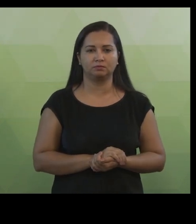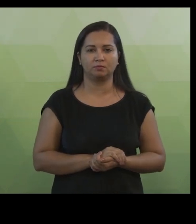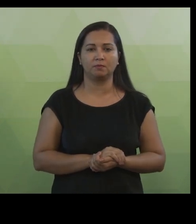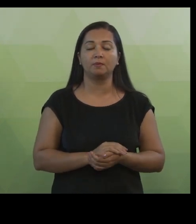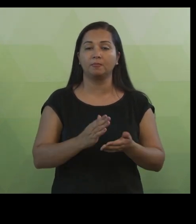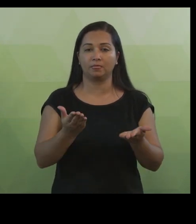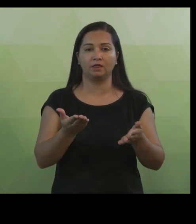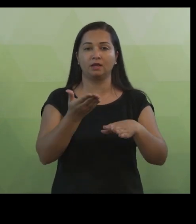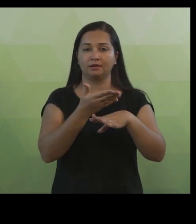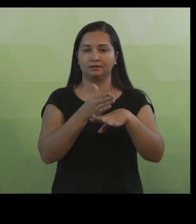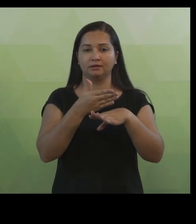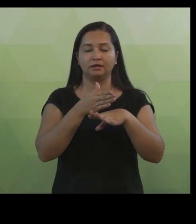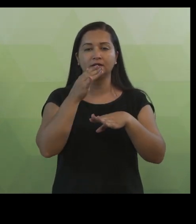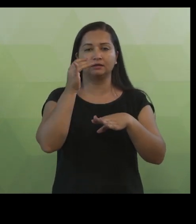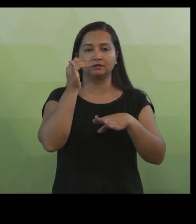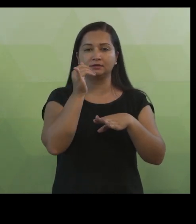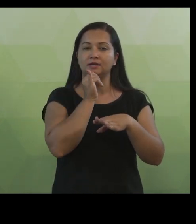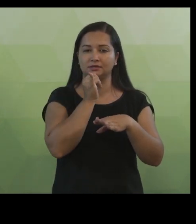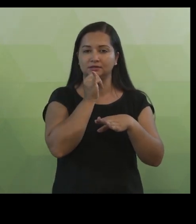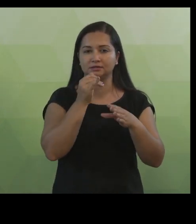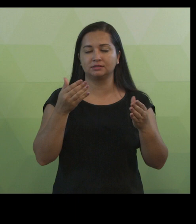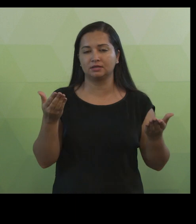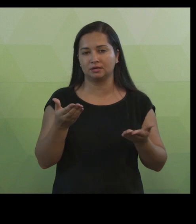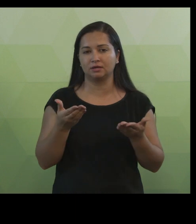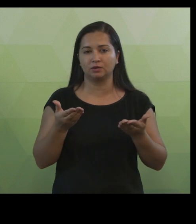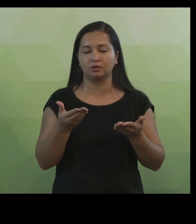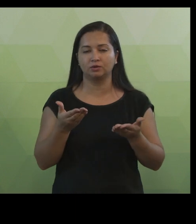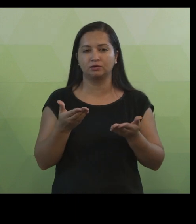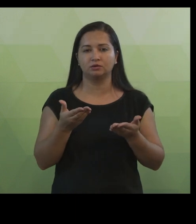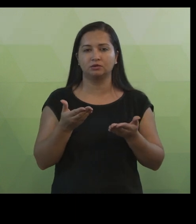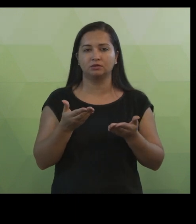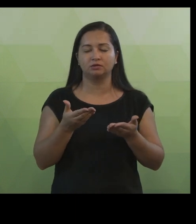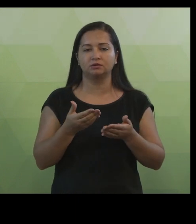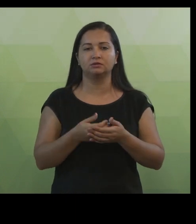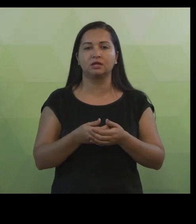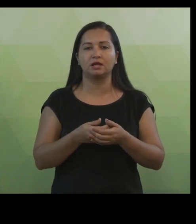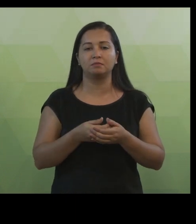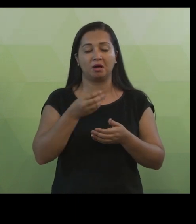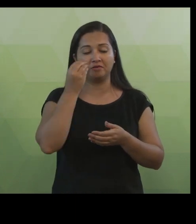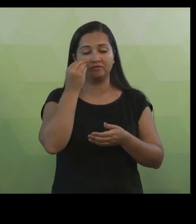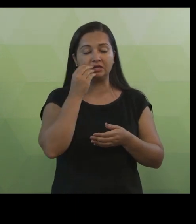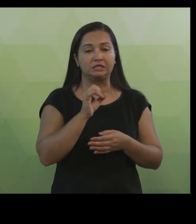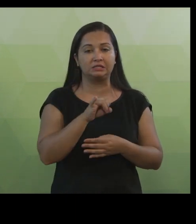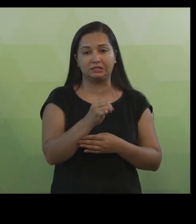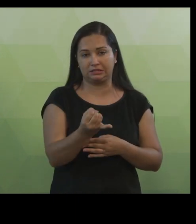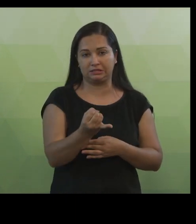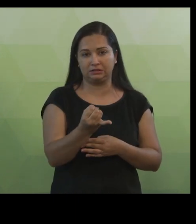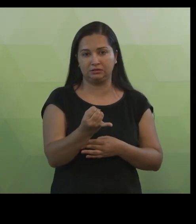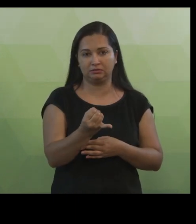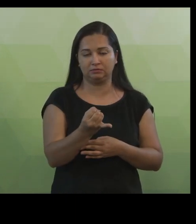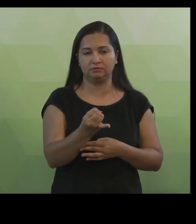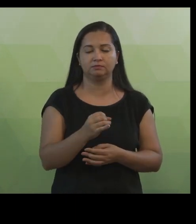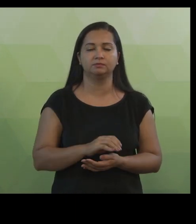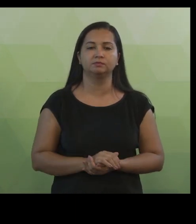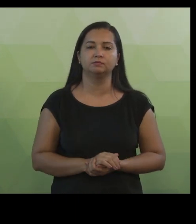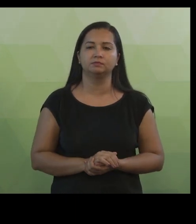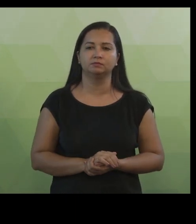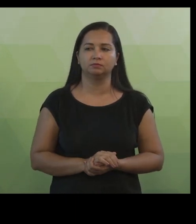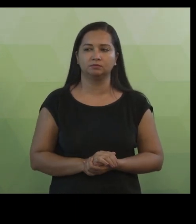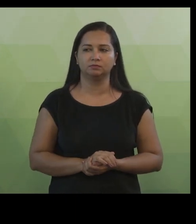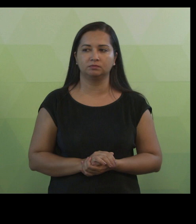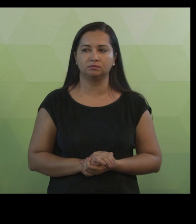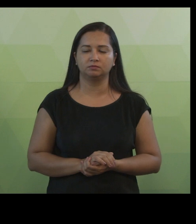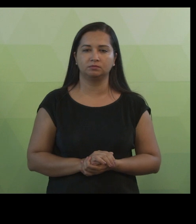verdadeira, ele fica agrupado aqui pela chave. E da mesma forma, no caso da condição